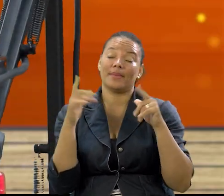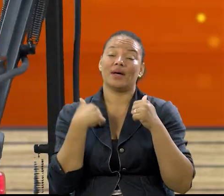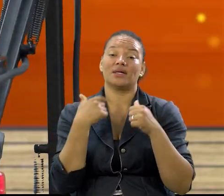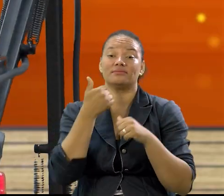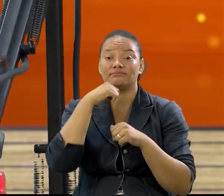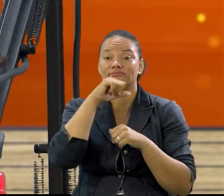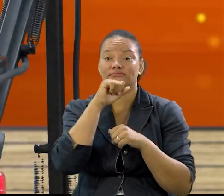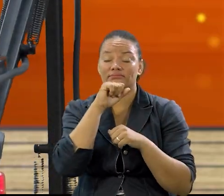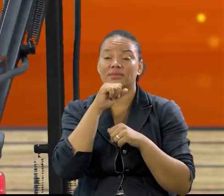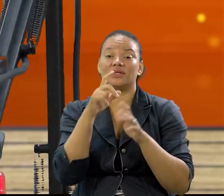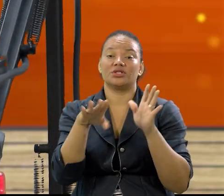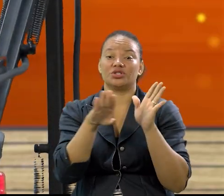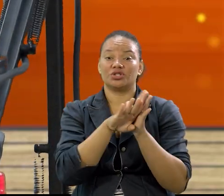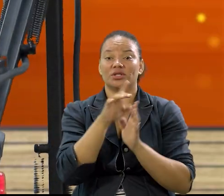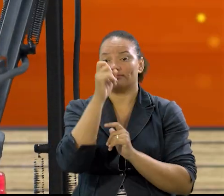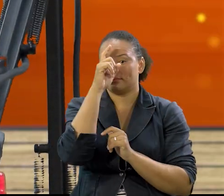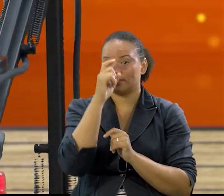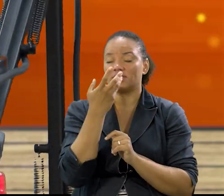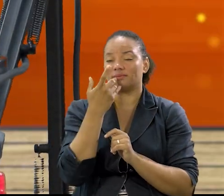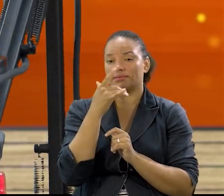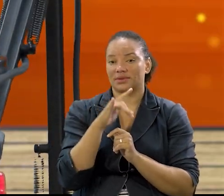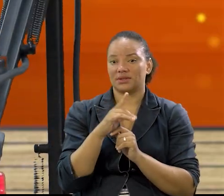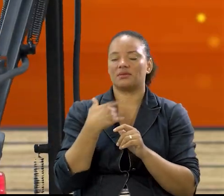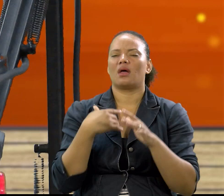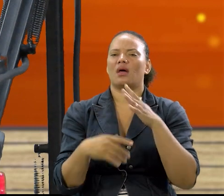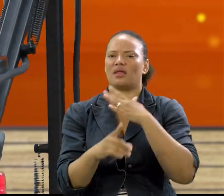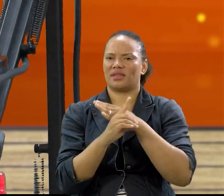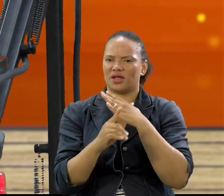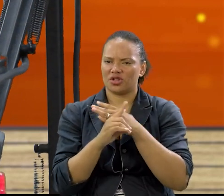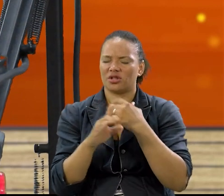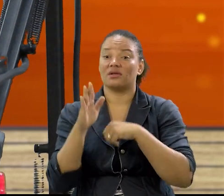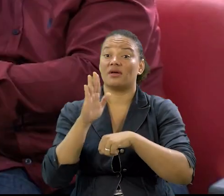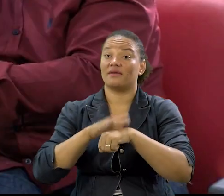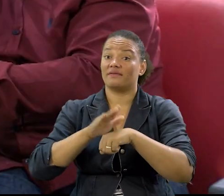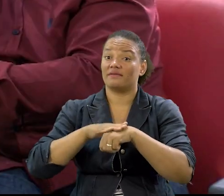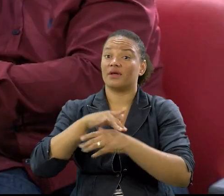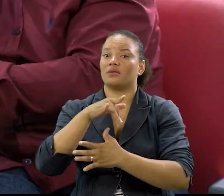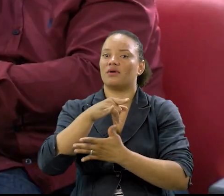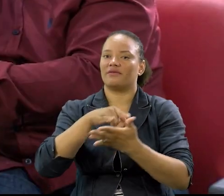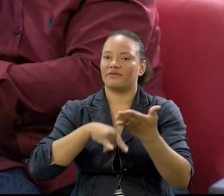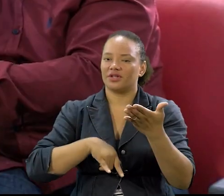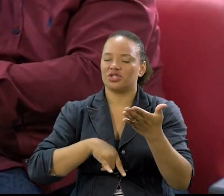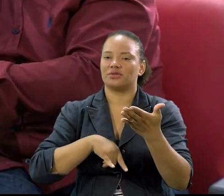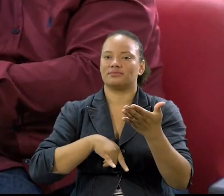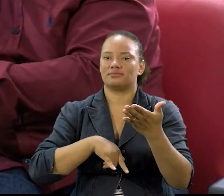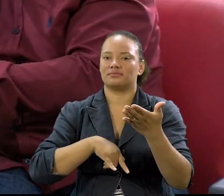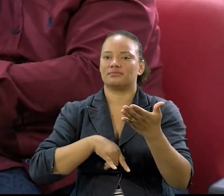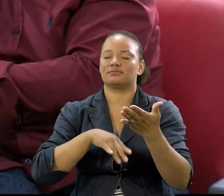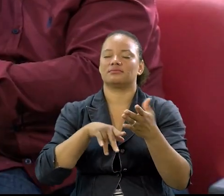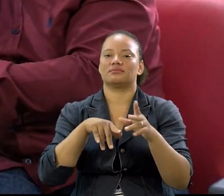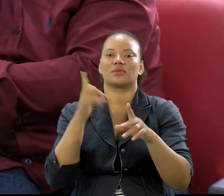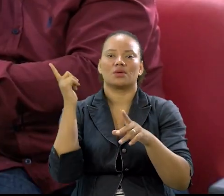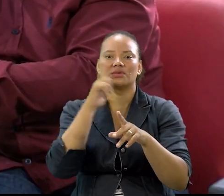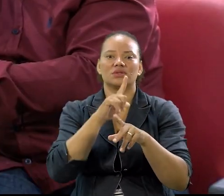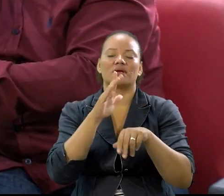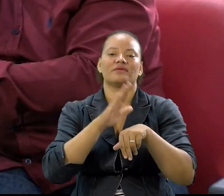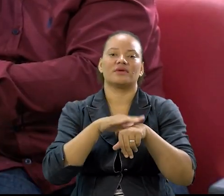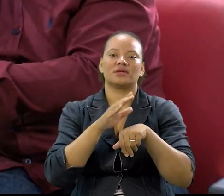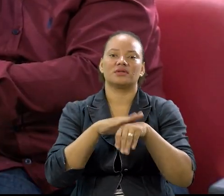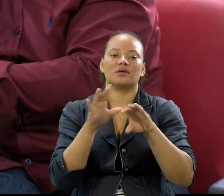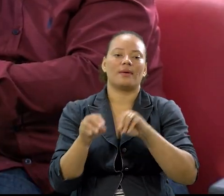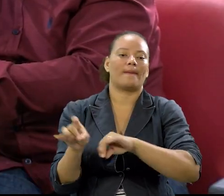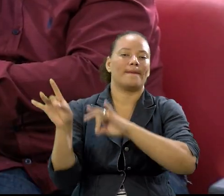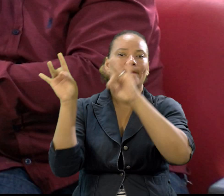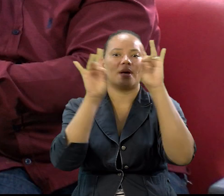muitas mães ainda chegam no có Só que essa criança é atendida é feita uma uma um boletim de atendimento essa